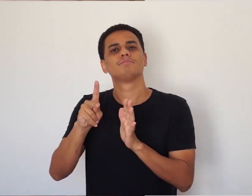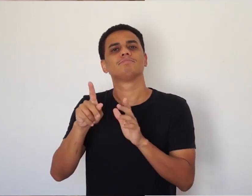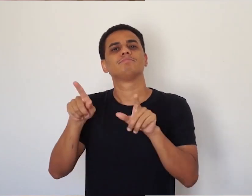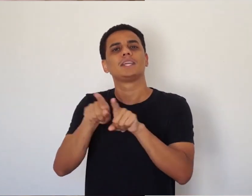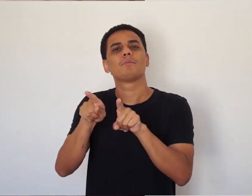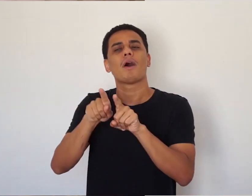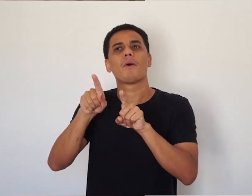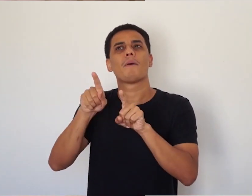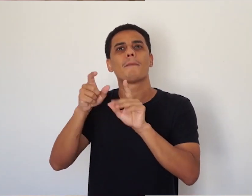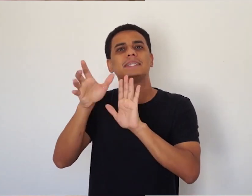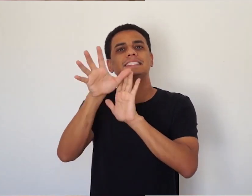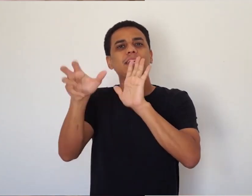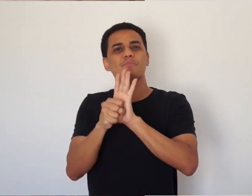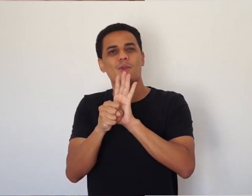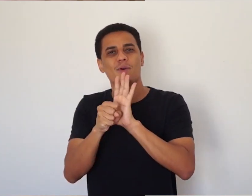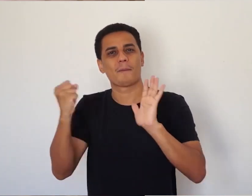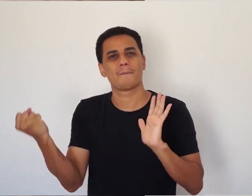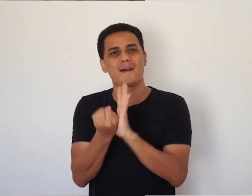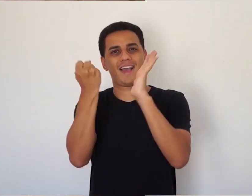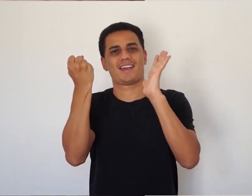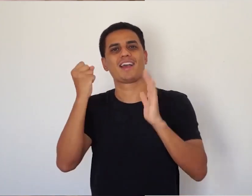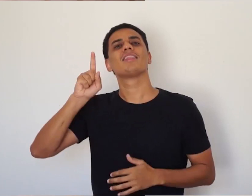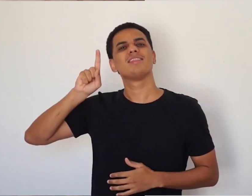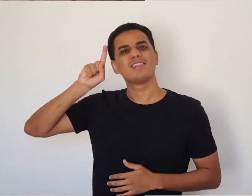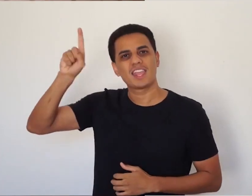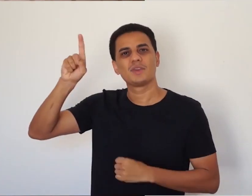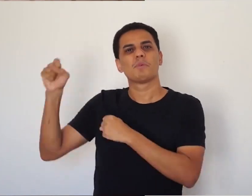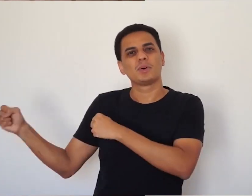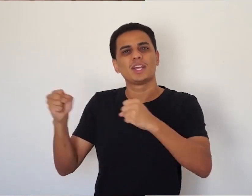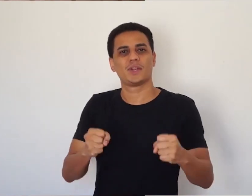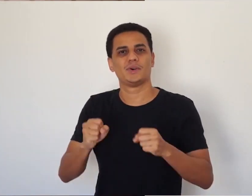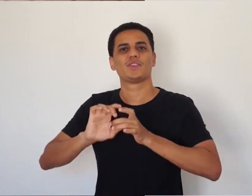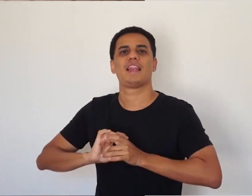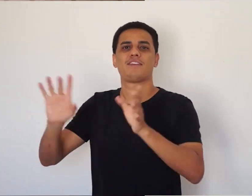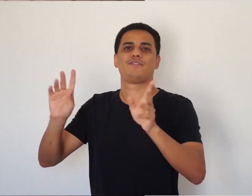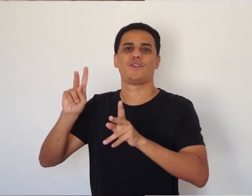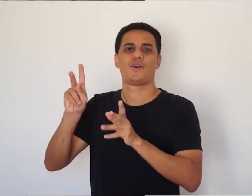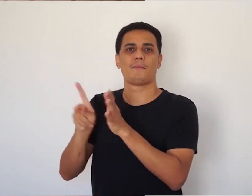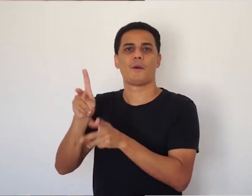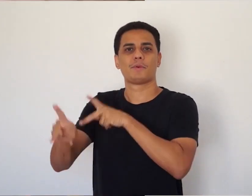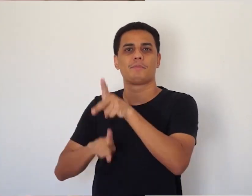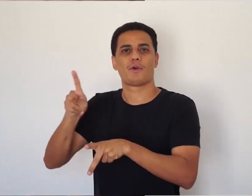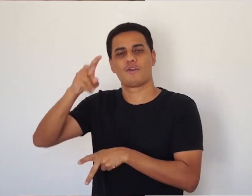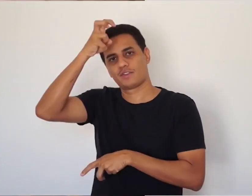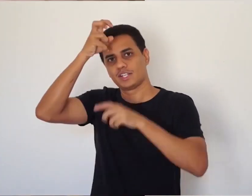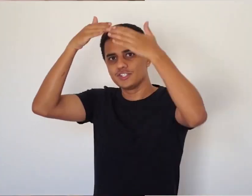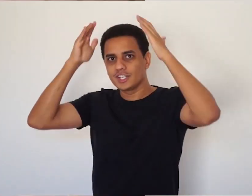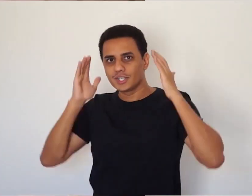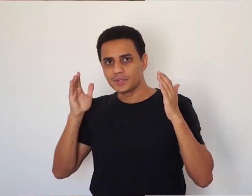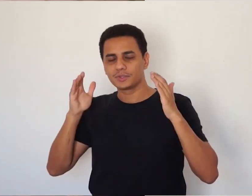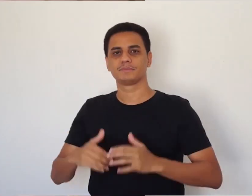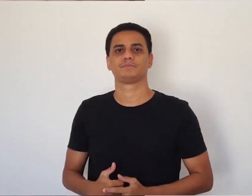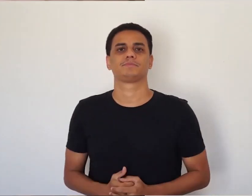sua mão, em símbolo, em sua testa, de que o Senhor nos tirou do Egito com mão poderosa. Olha só o capítulo 12,